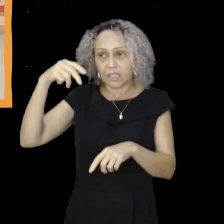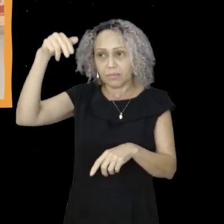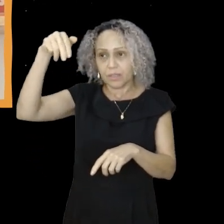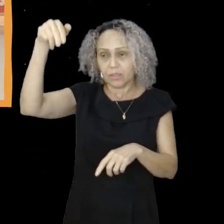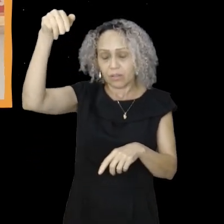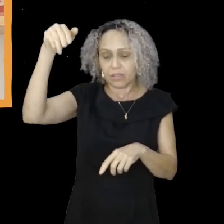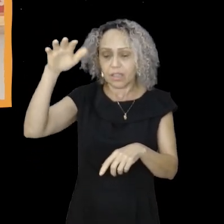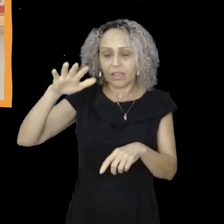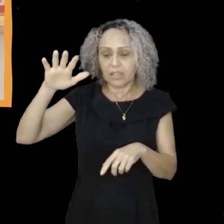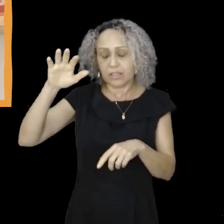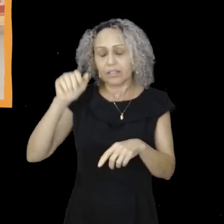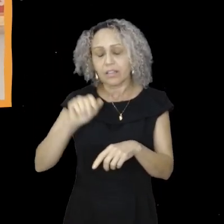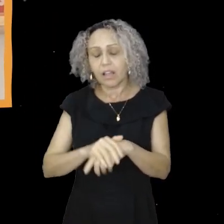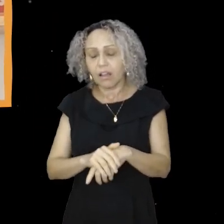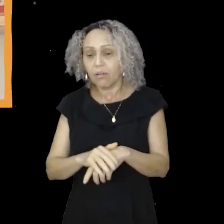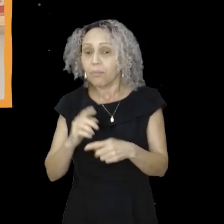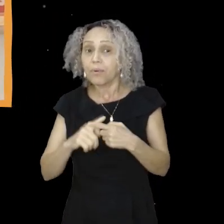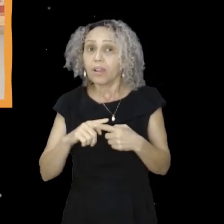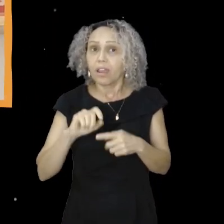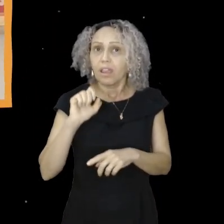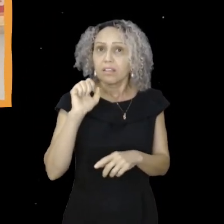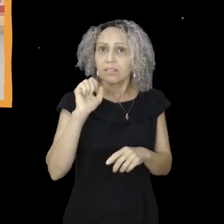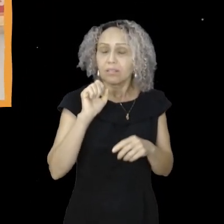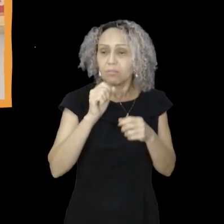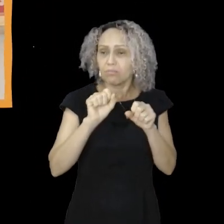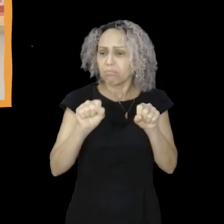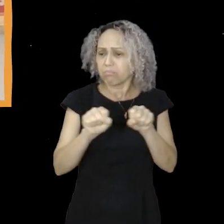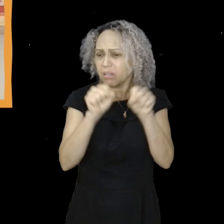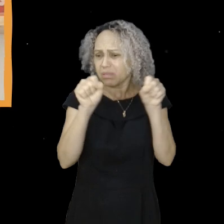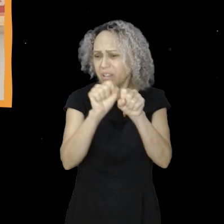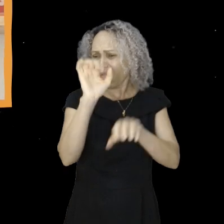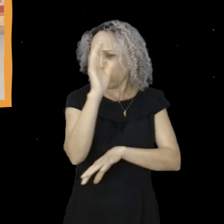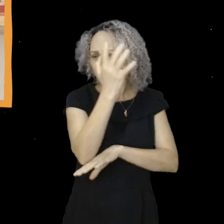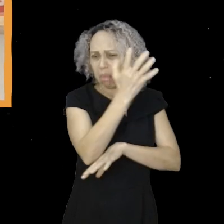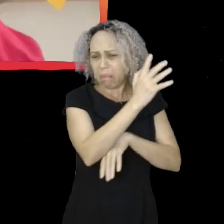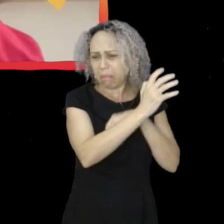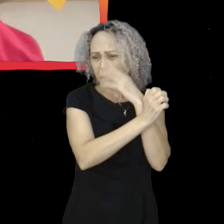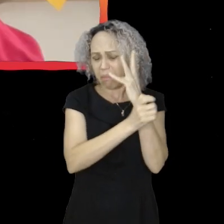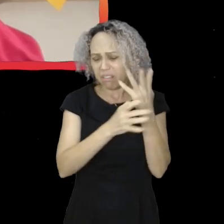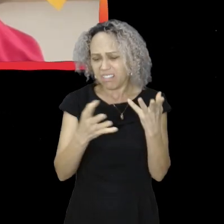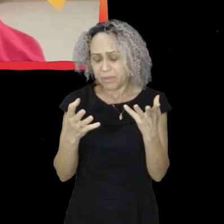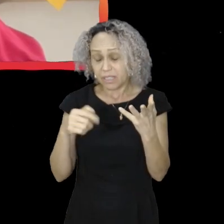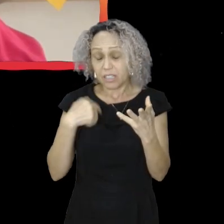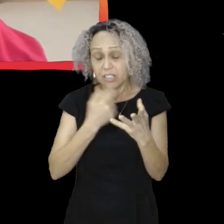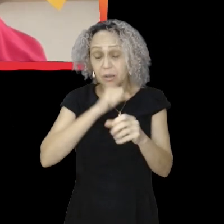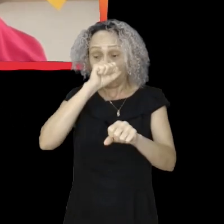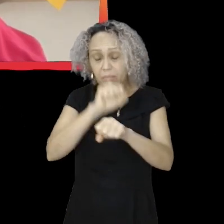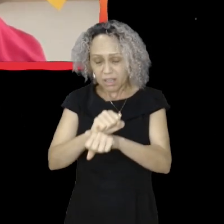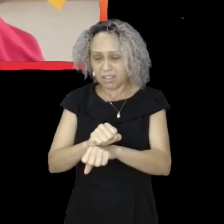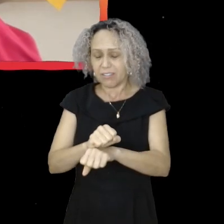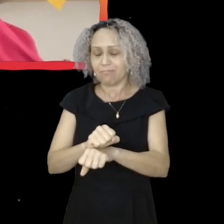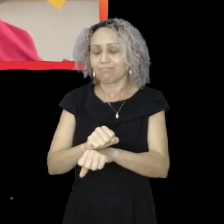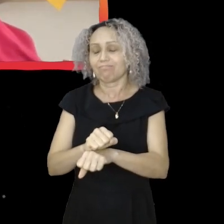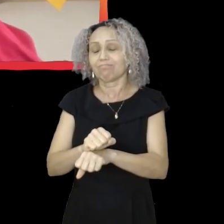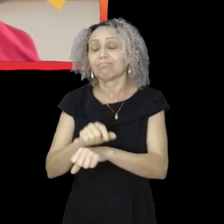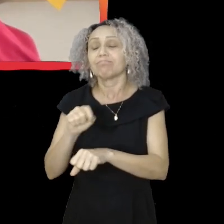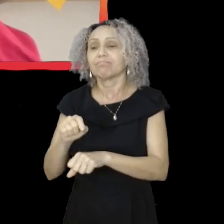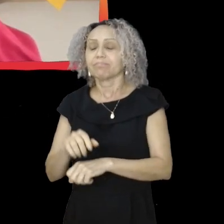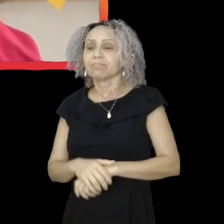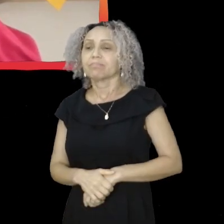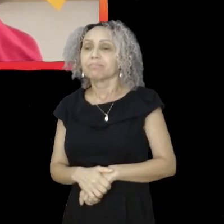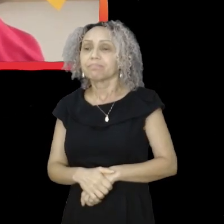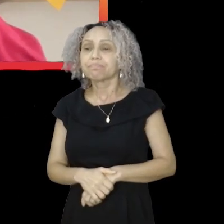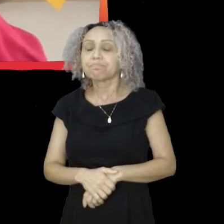exploração desenfreada, né? Sobre os nossos territórios, sobre os nossos corpos também, de alguma forma. Perfeita. E agora mudando um pouquinho